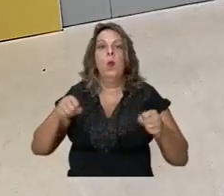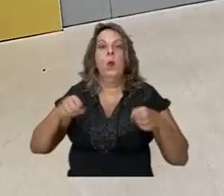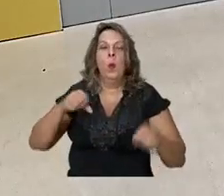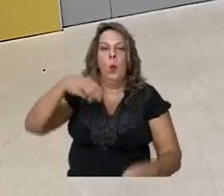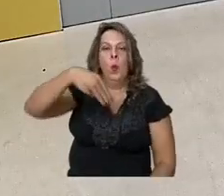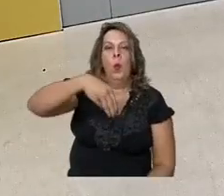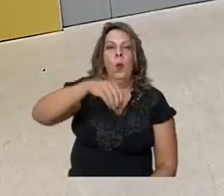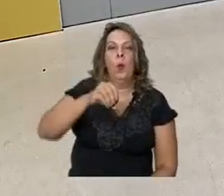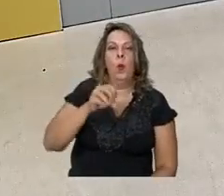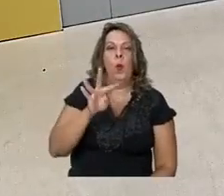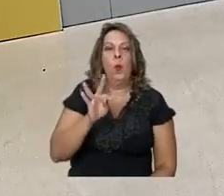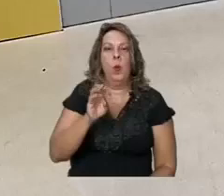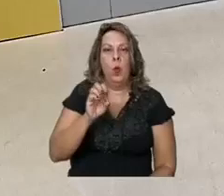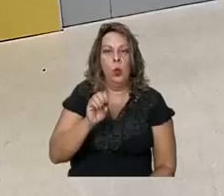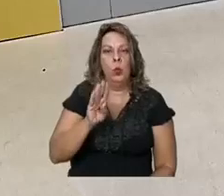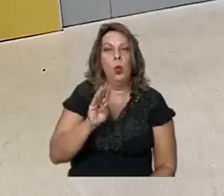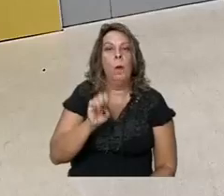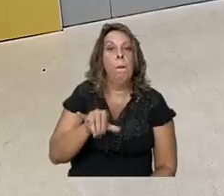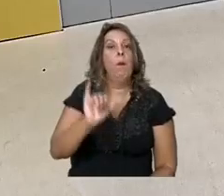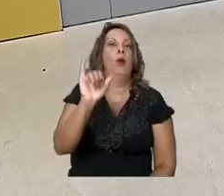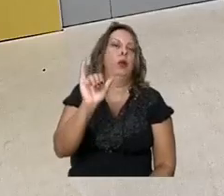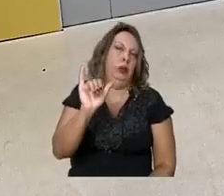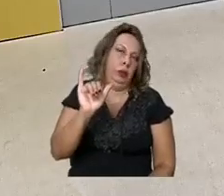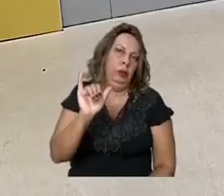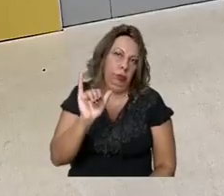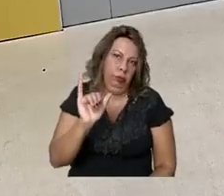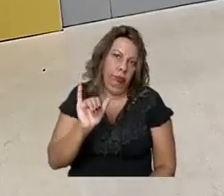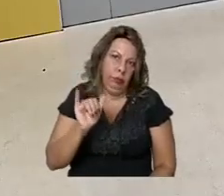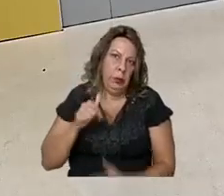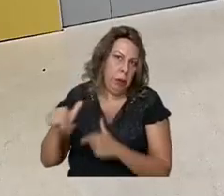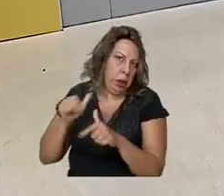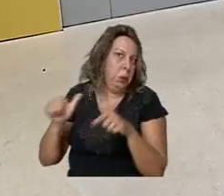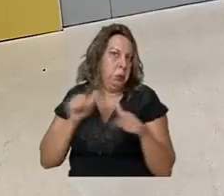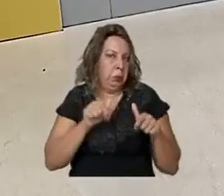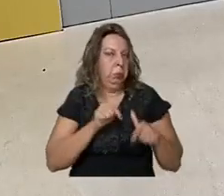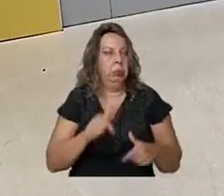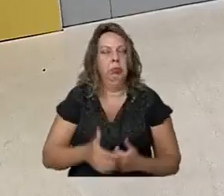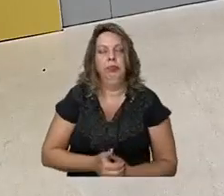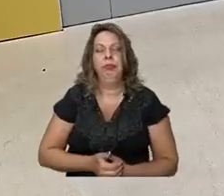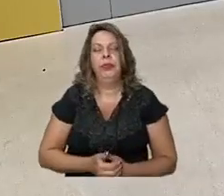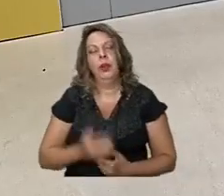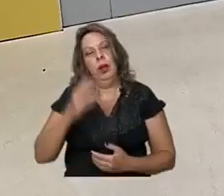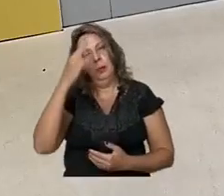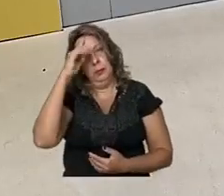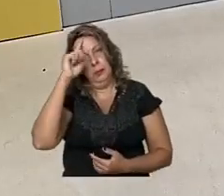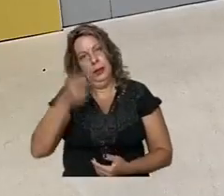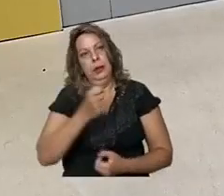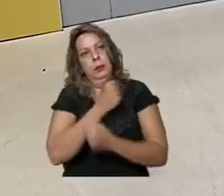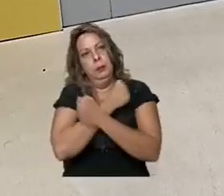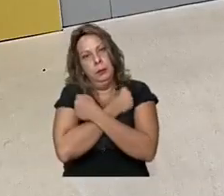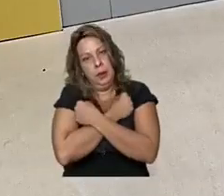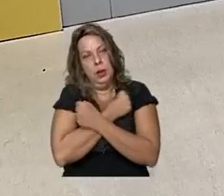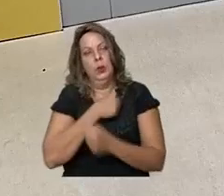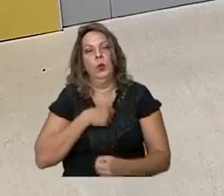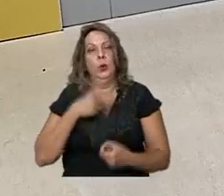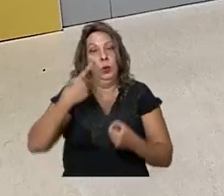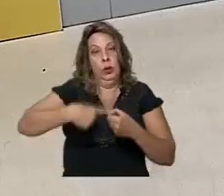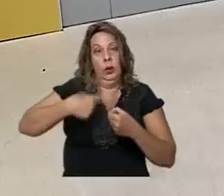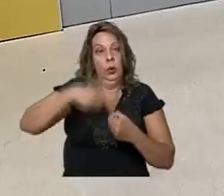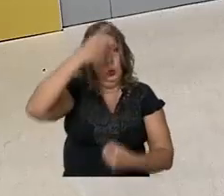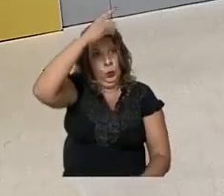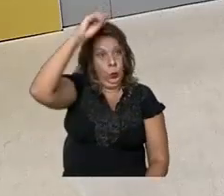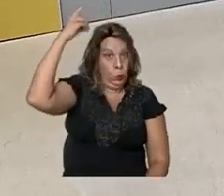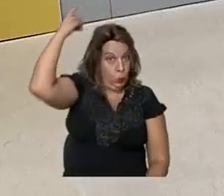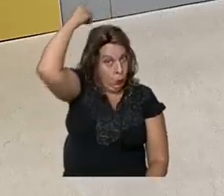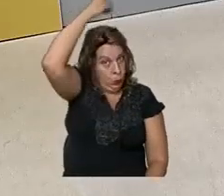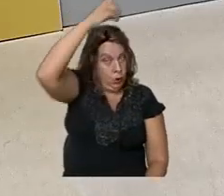caro Luiz Carlos, Bairro América, já mandando um grande recado pra Luiz gente. Luiz Carlos. Lá em Dores tem a Tauana, tá completando hoje 19 anos. Parabéns. Ela é